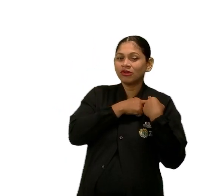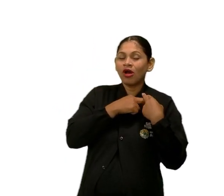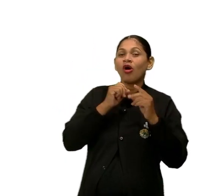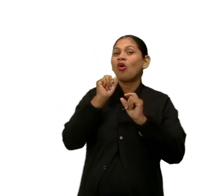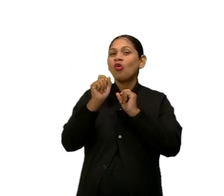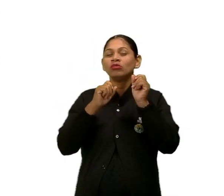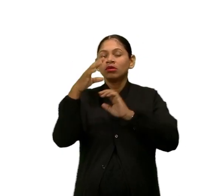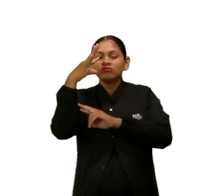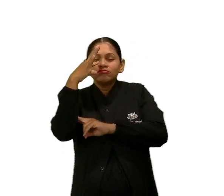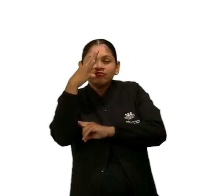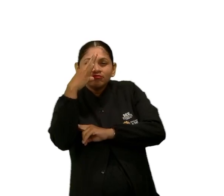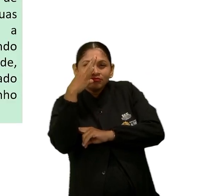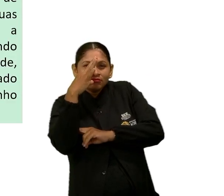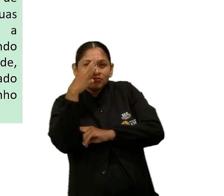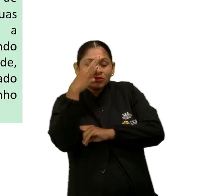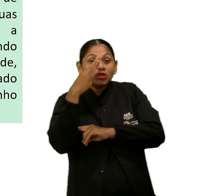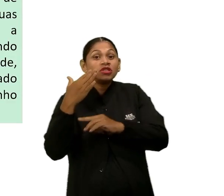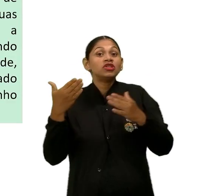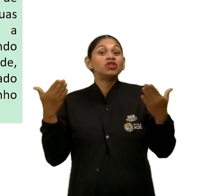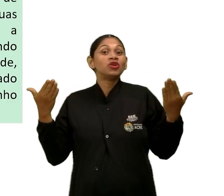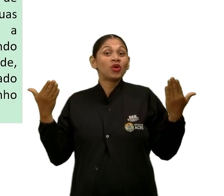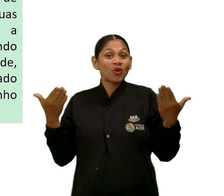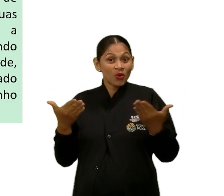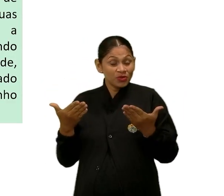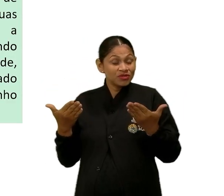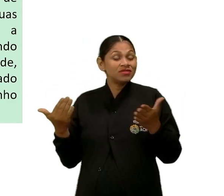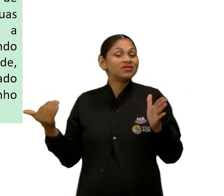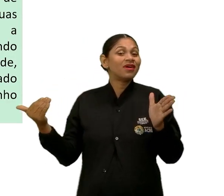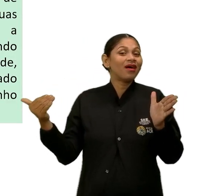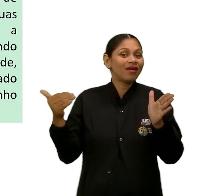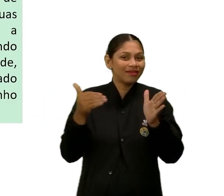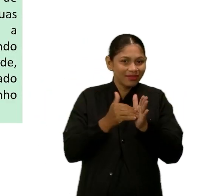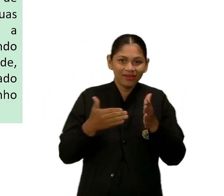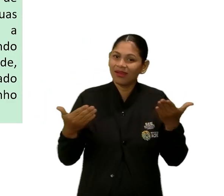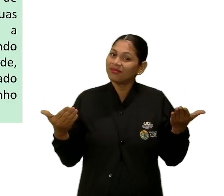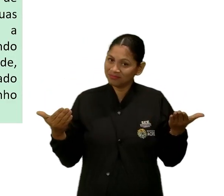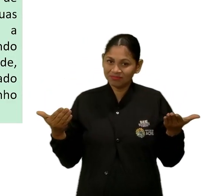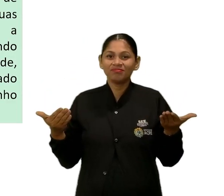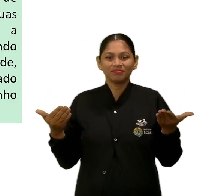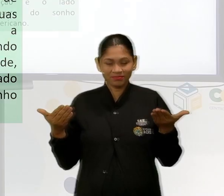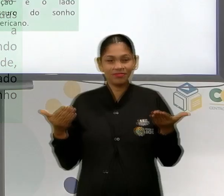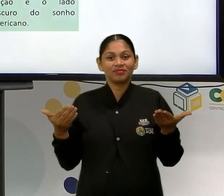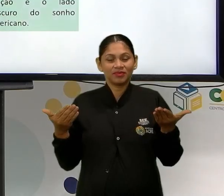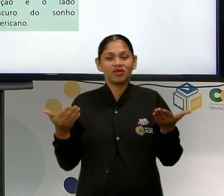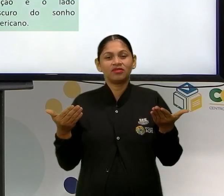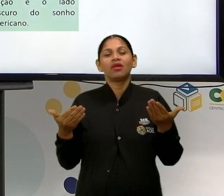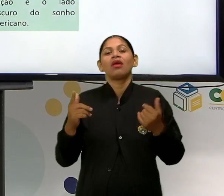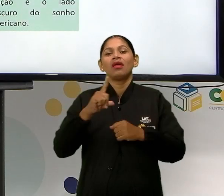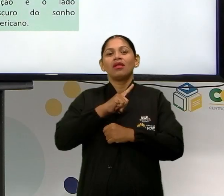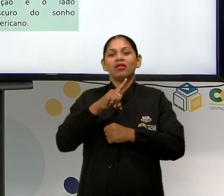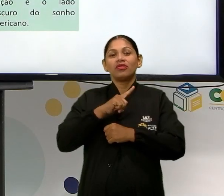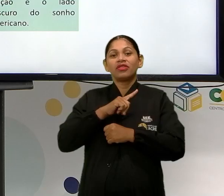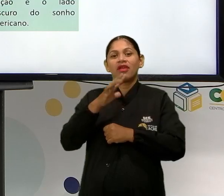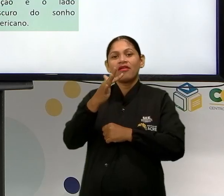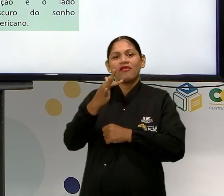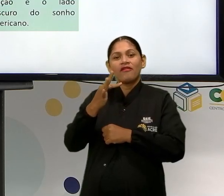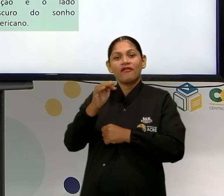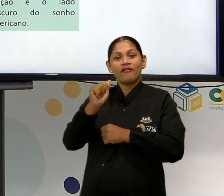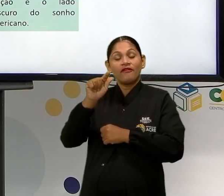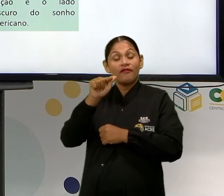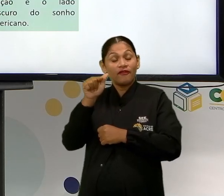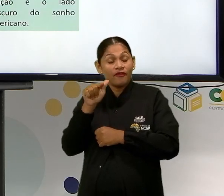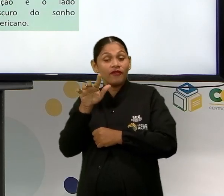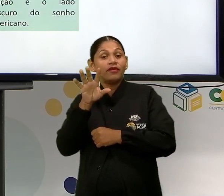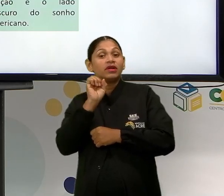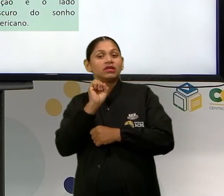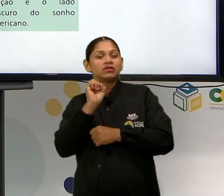isso permanece até os dias atuais. Então existem aí fãs de diversos atores, de